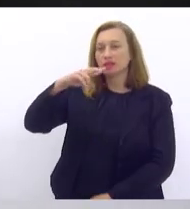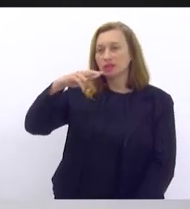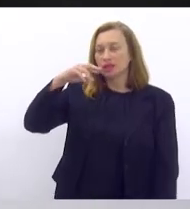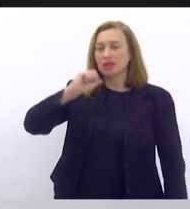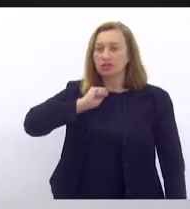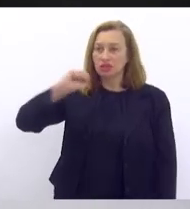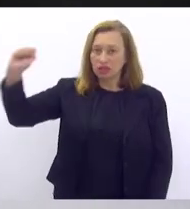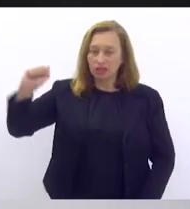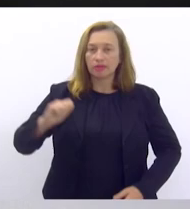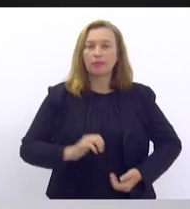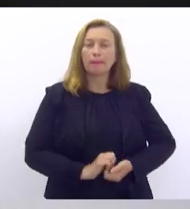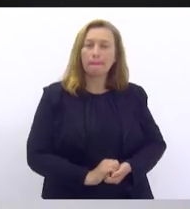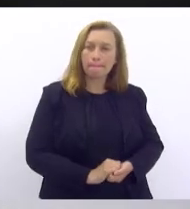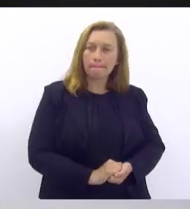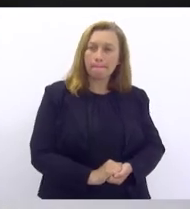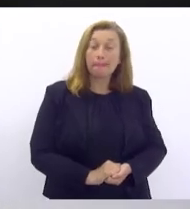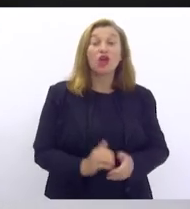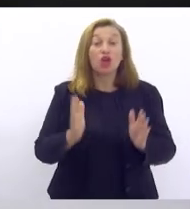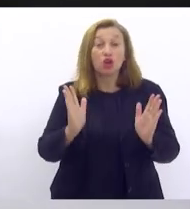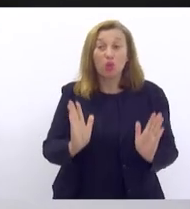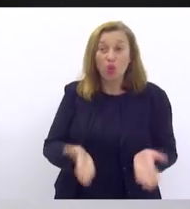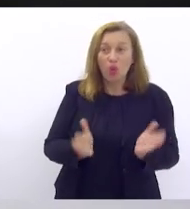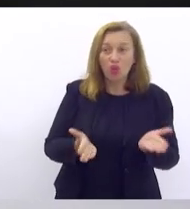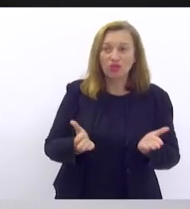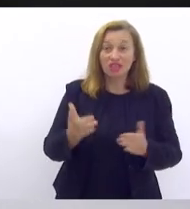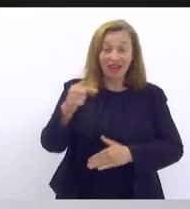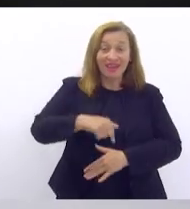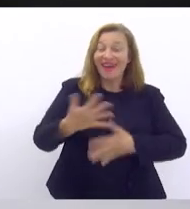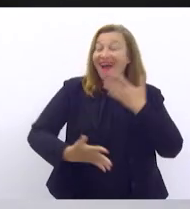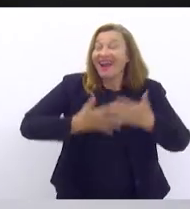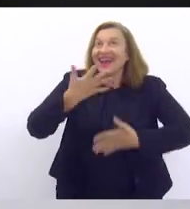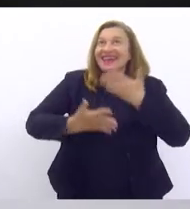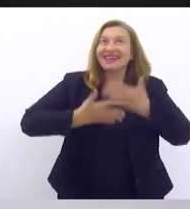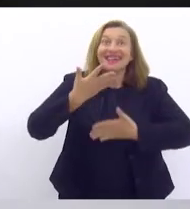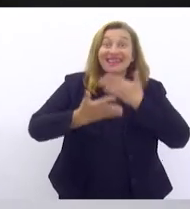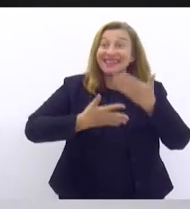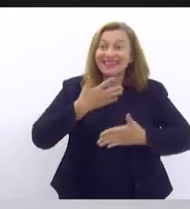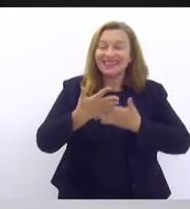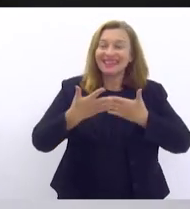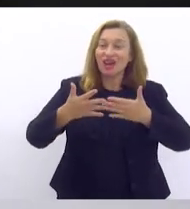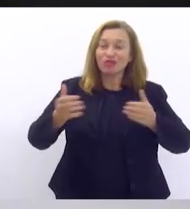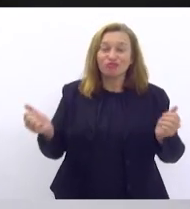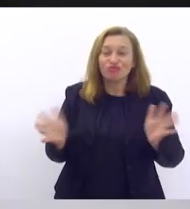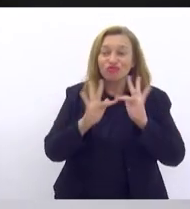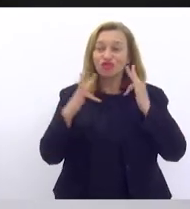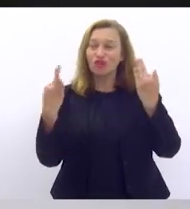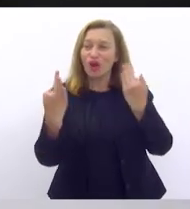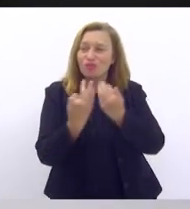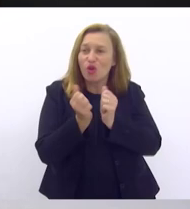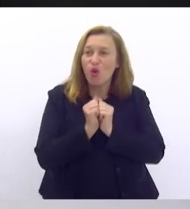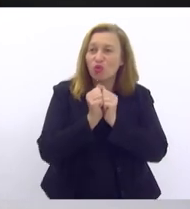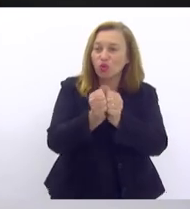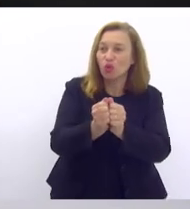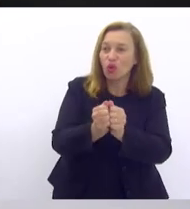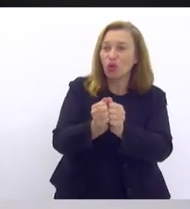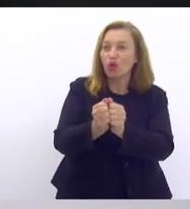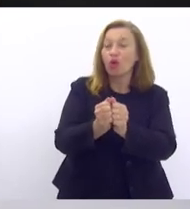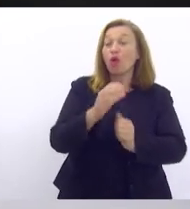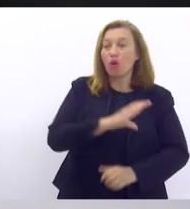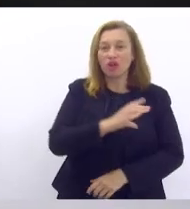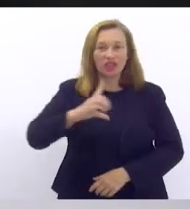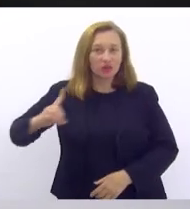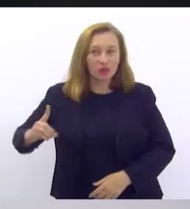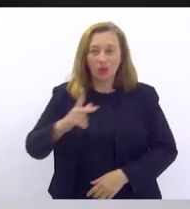Tiradentes. E hoje nós temos aqui a alegria, a honra de estar em família com o coordenador, com o